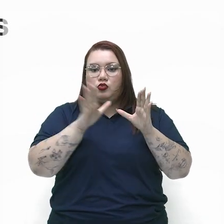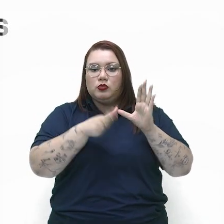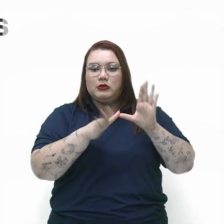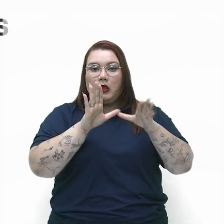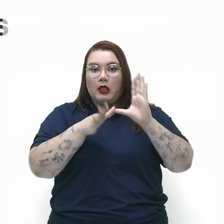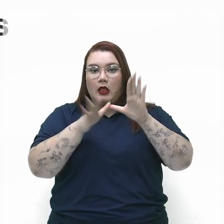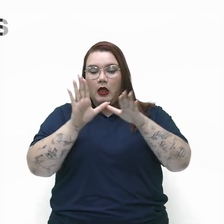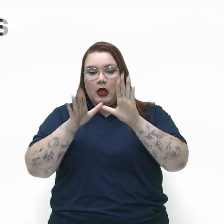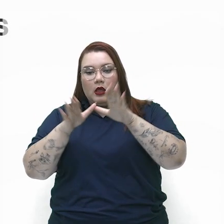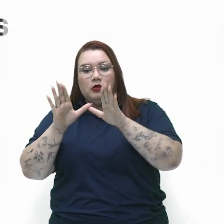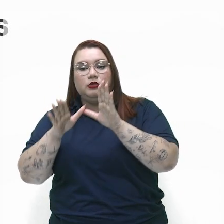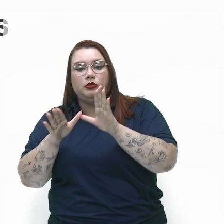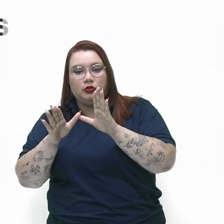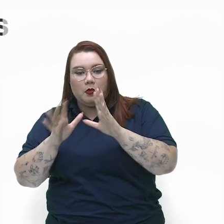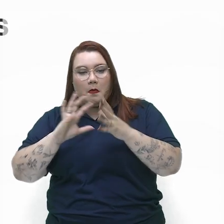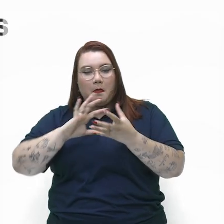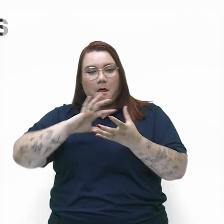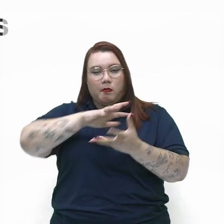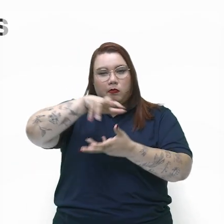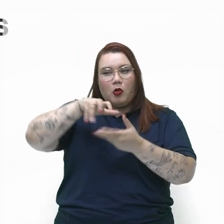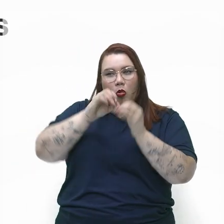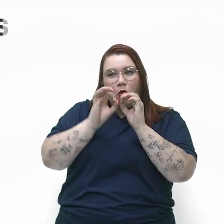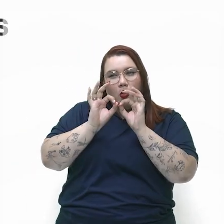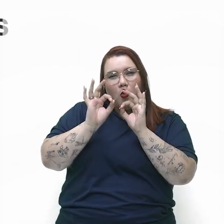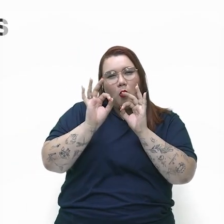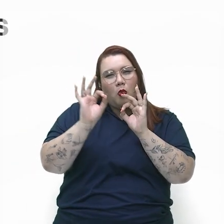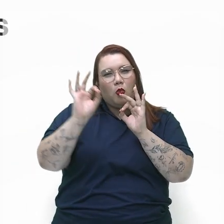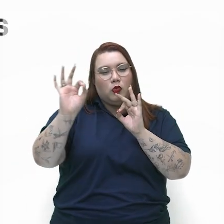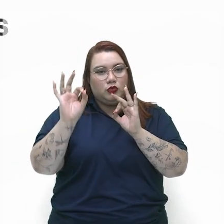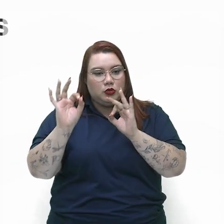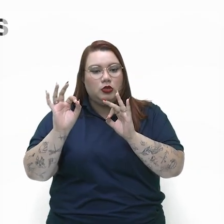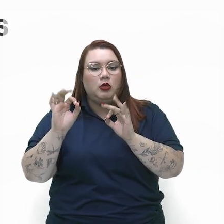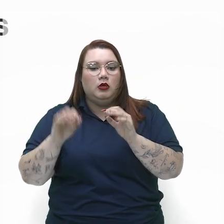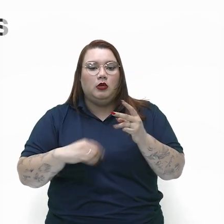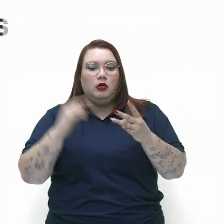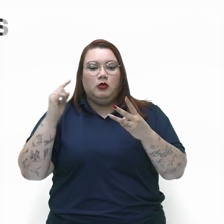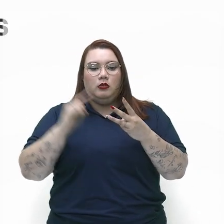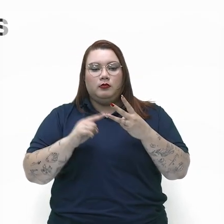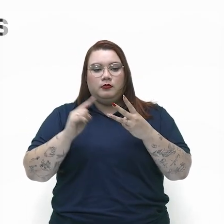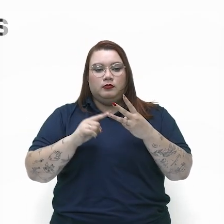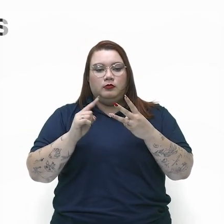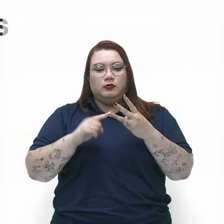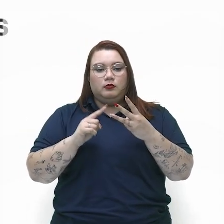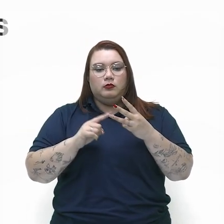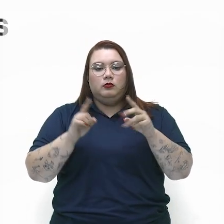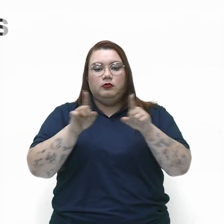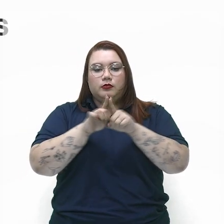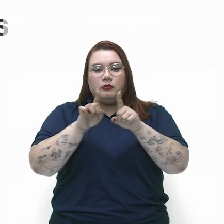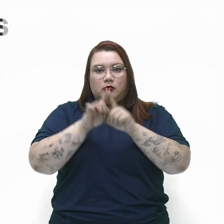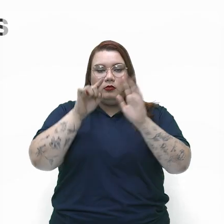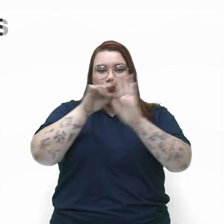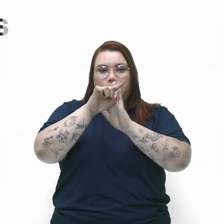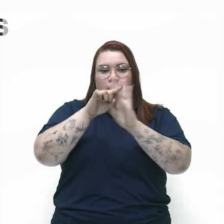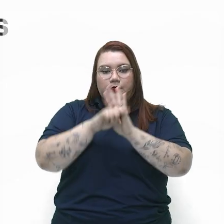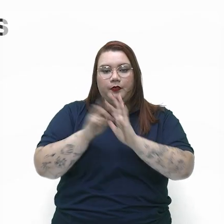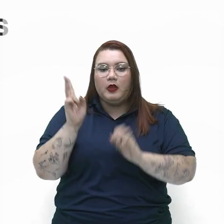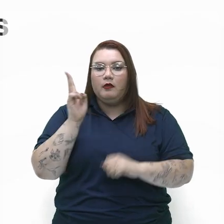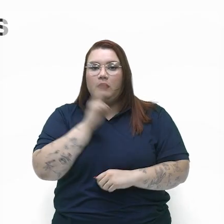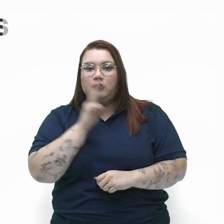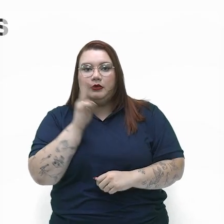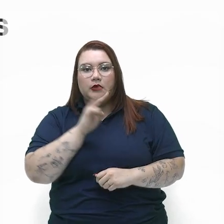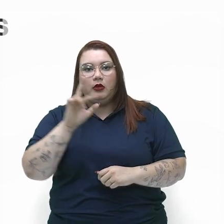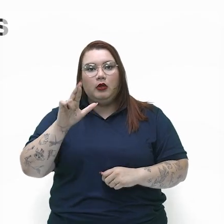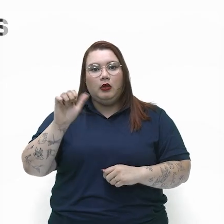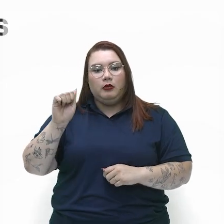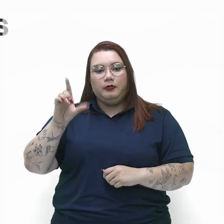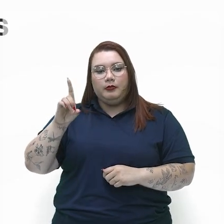de satélites para planetas distantes de suas estrelas, e é pesquisado aí também